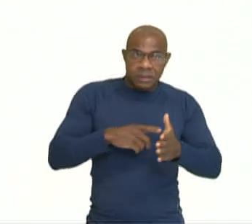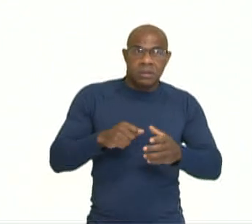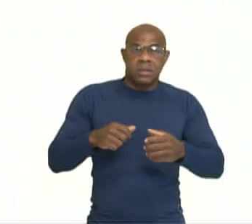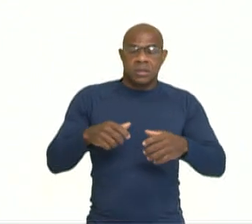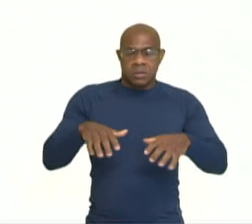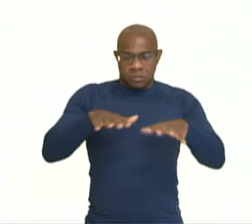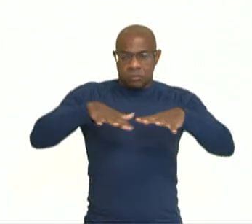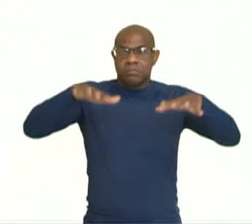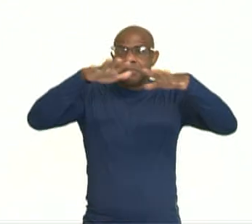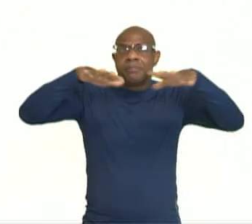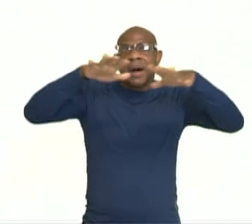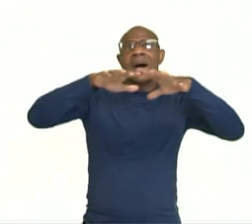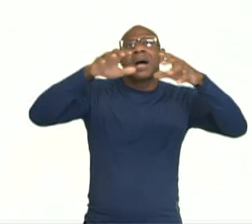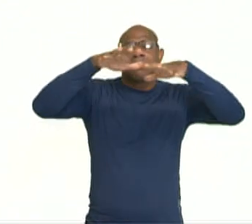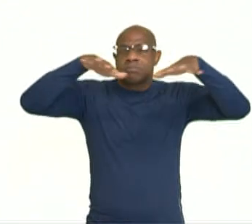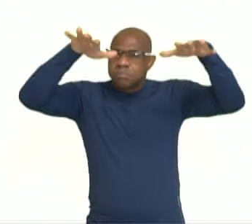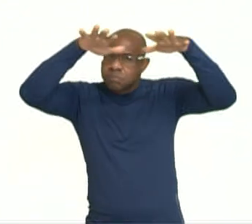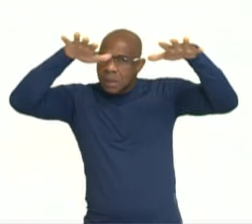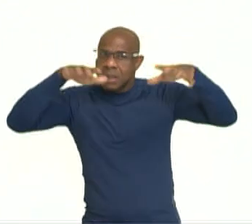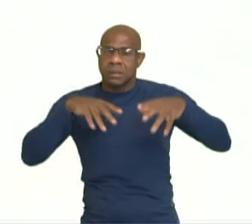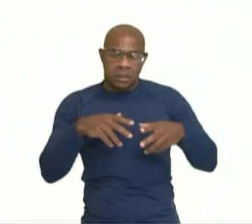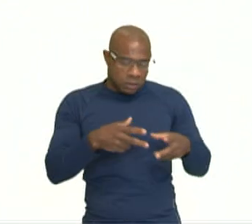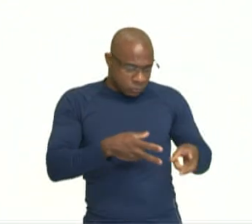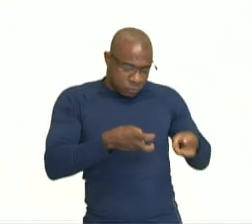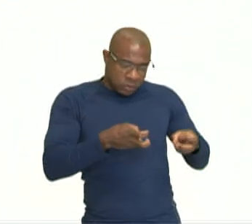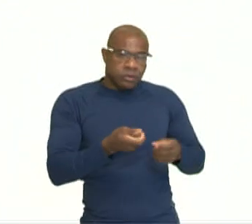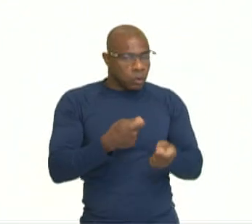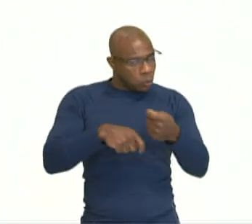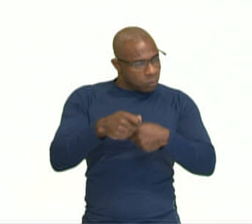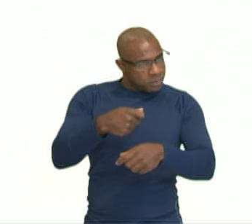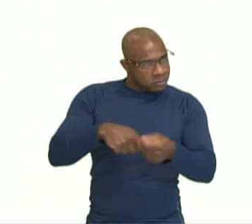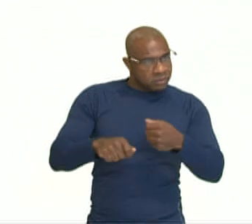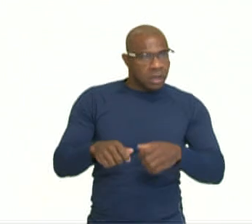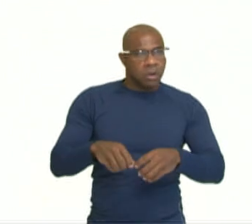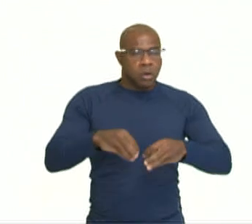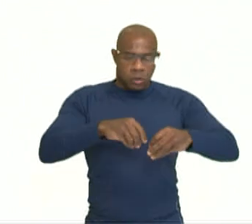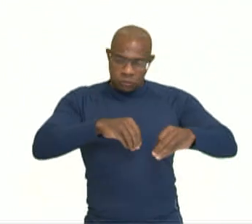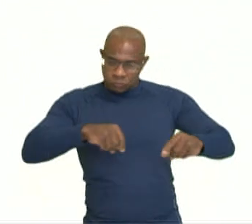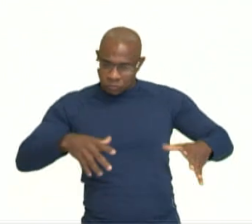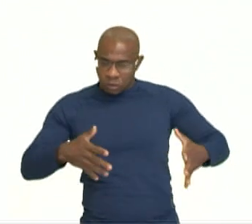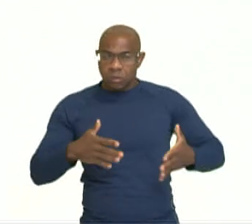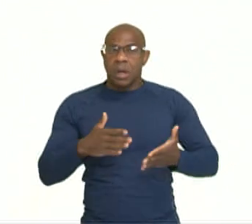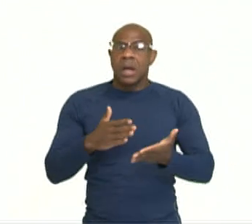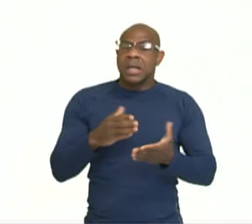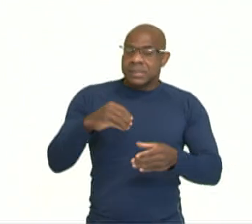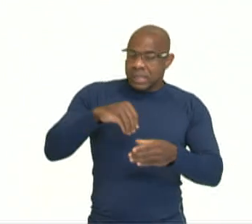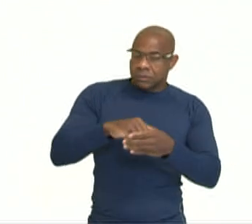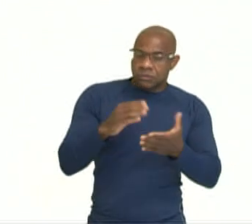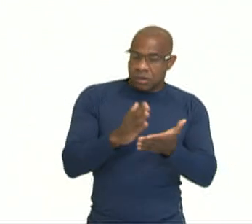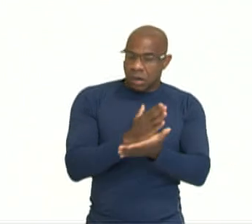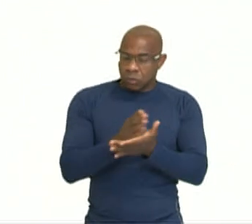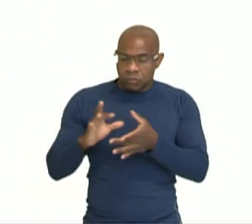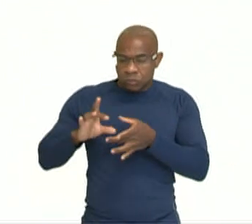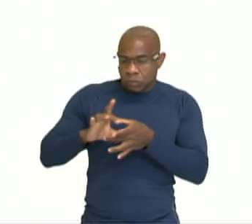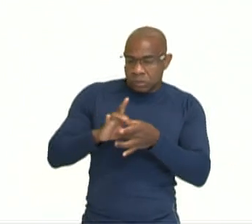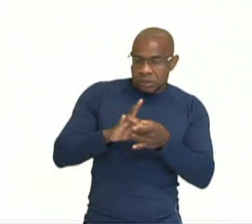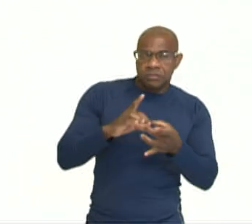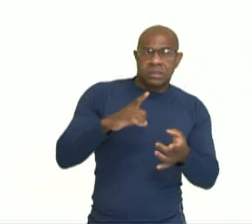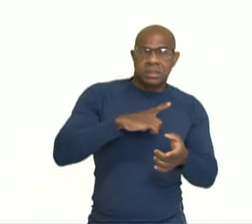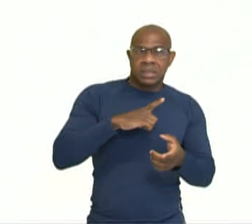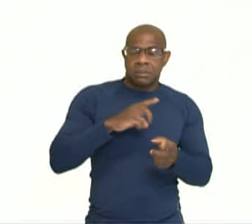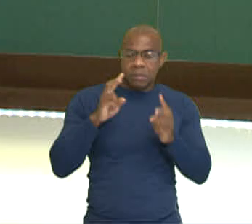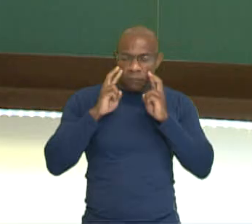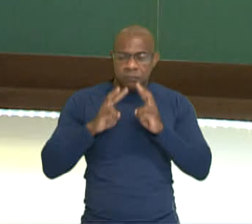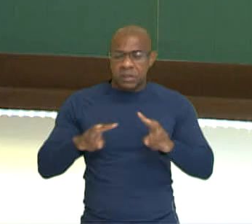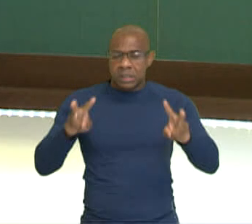aéreo, a defesa, exploração comercial, subsolo, dentro de alguns contextos que estabelece essa visão